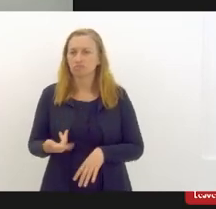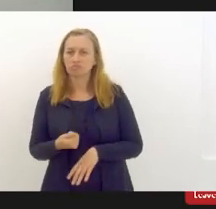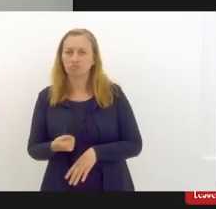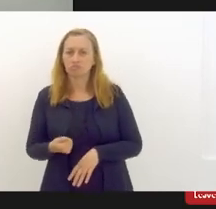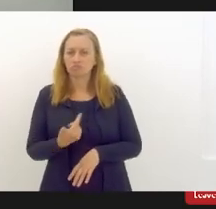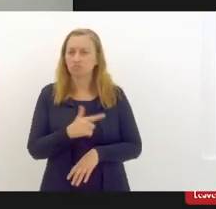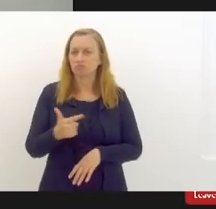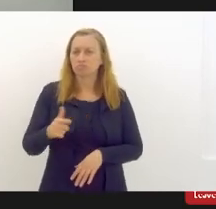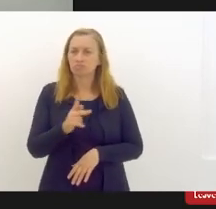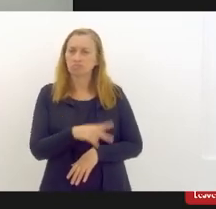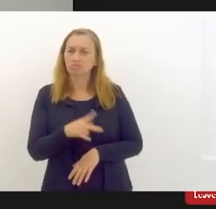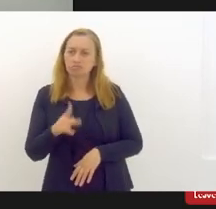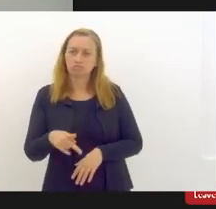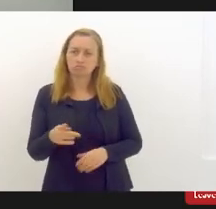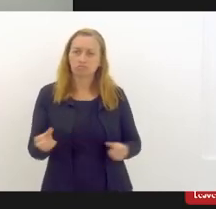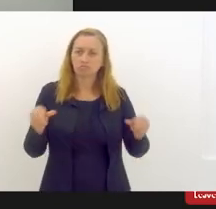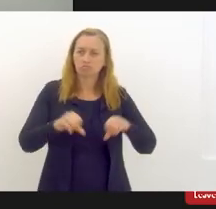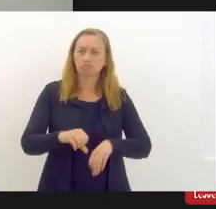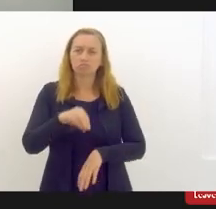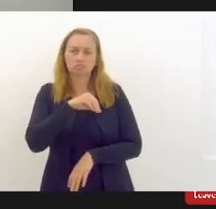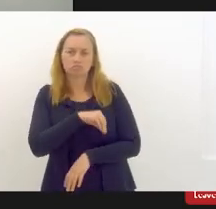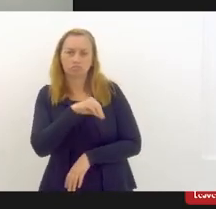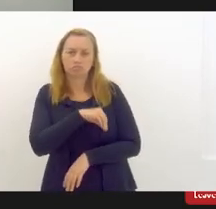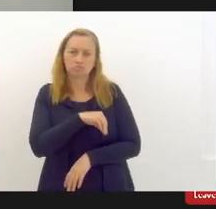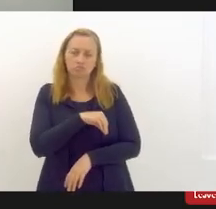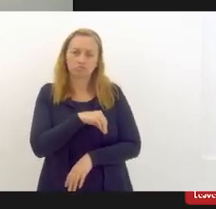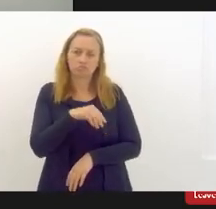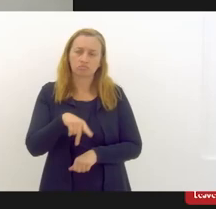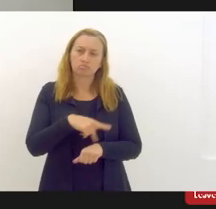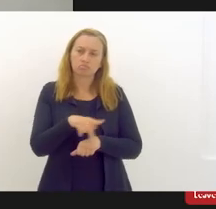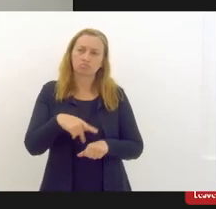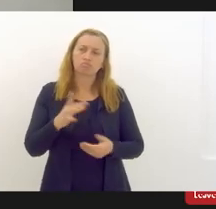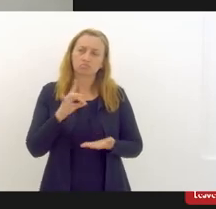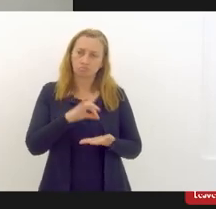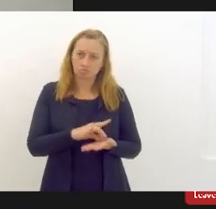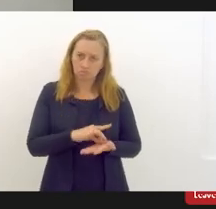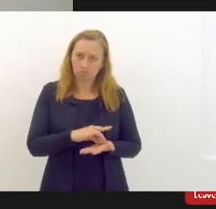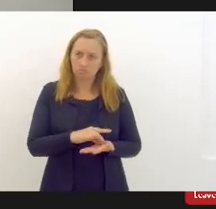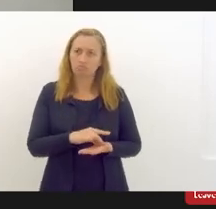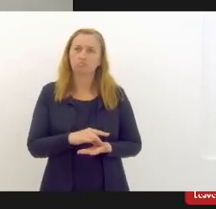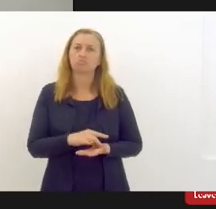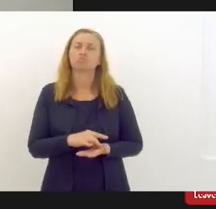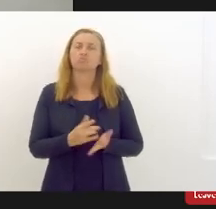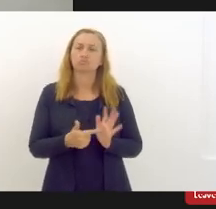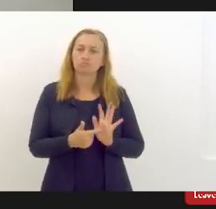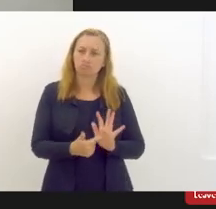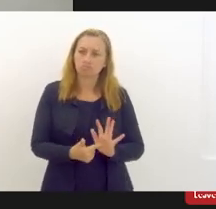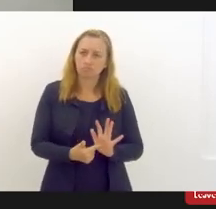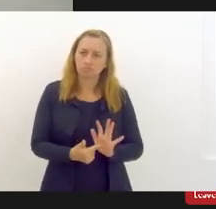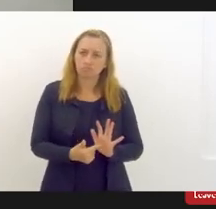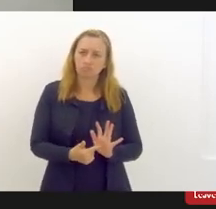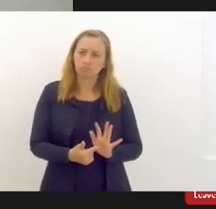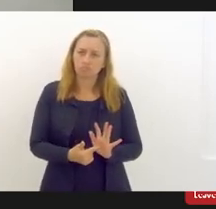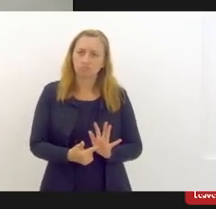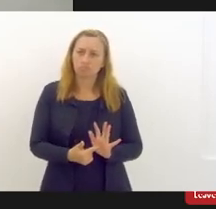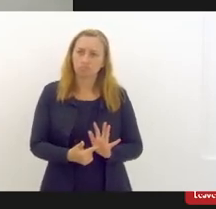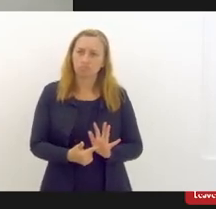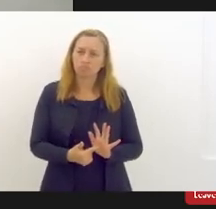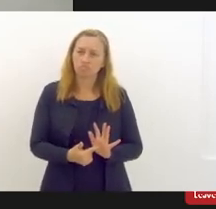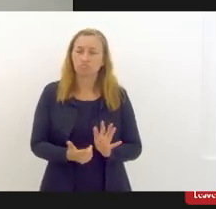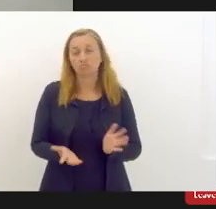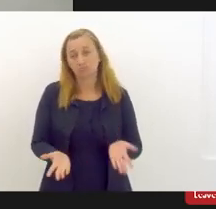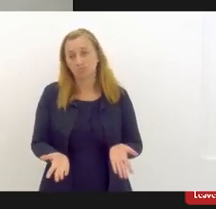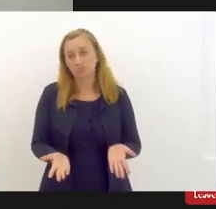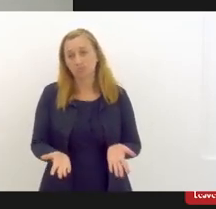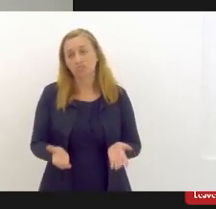os profissionais com o pior salário do país. E essa é a realidade colocada. E frente a essa realidade,